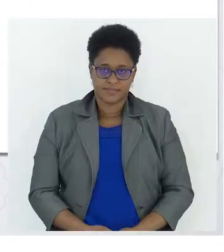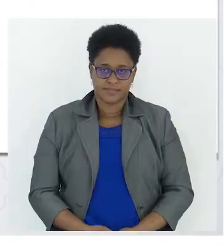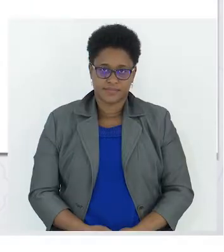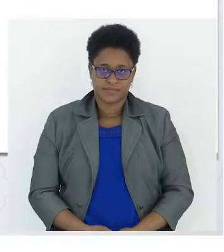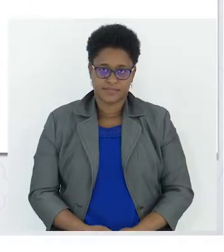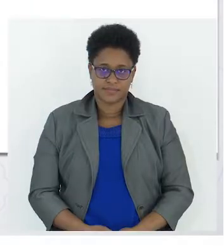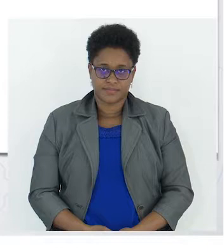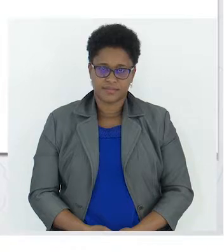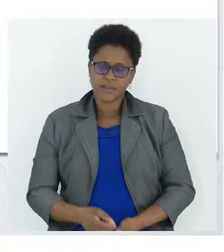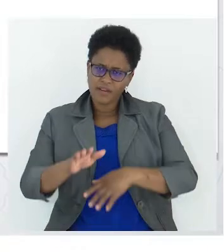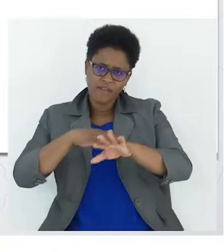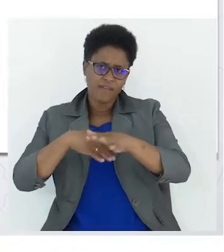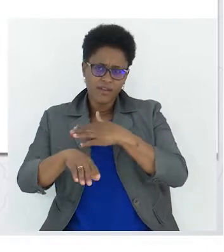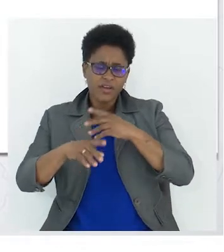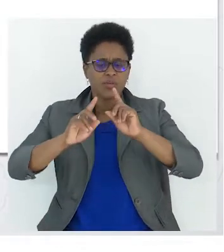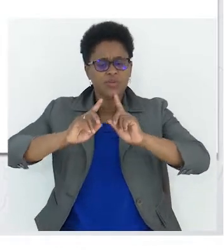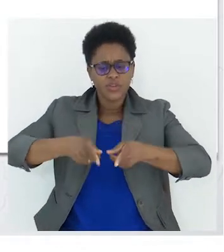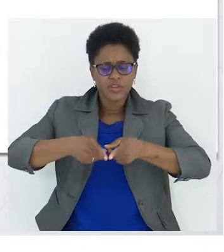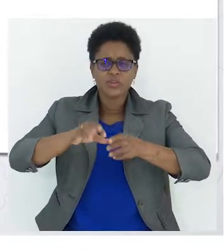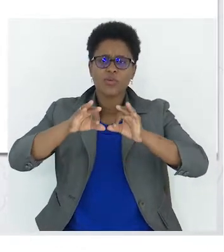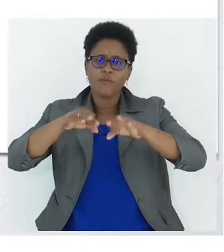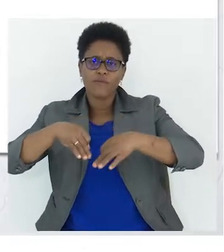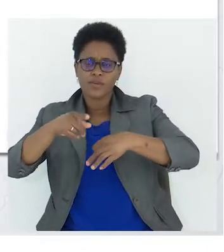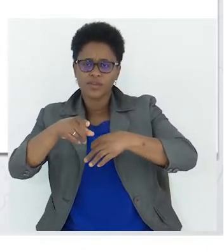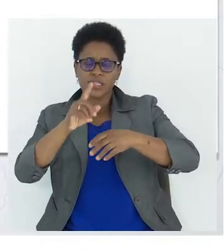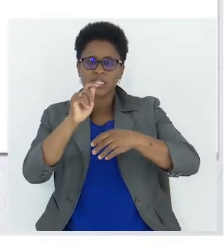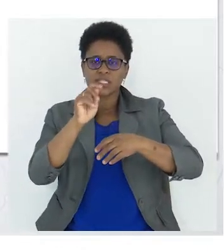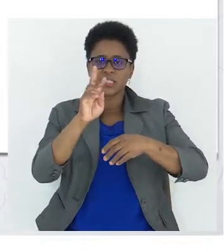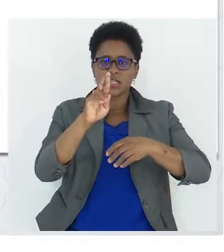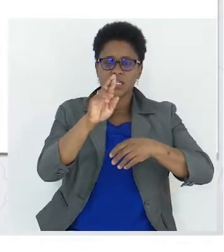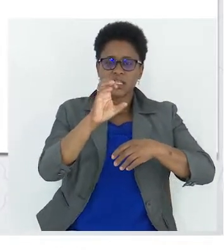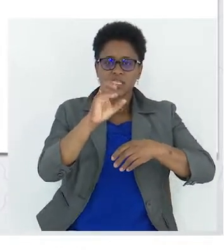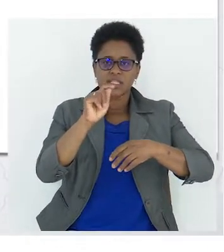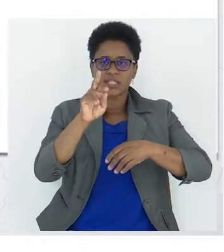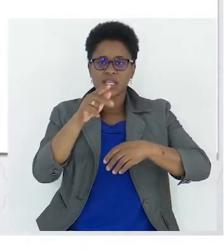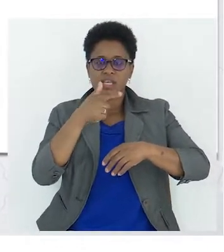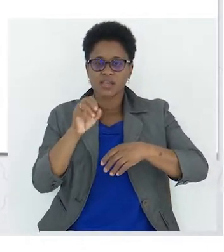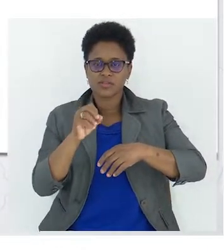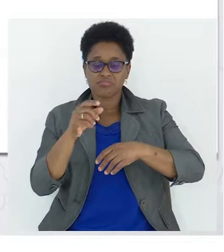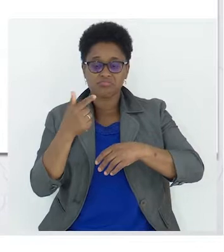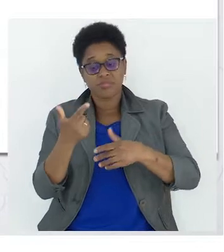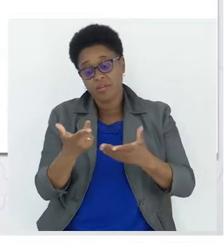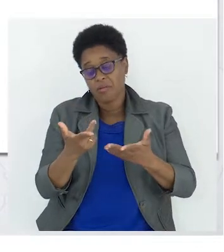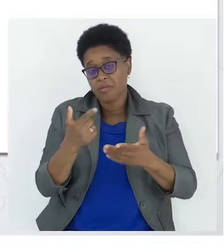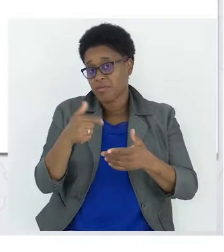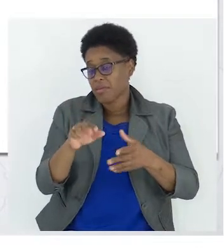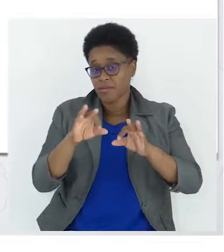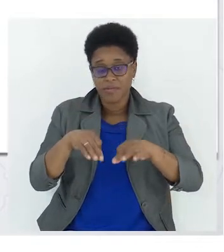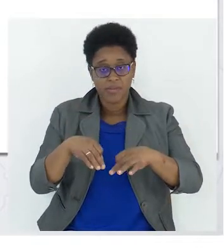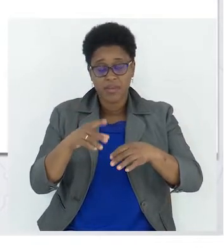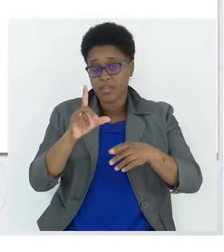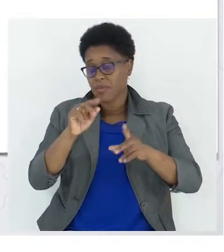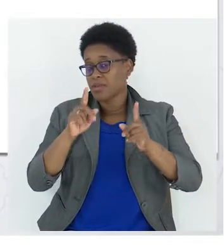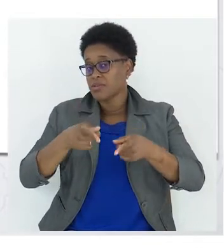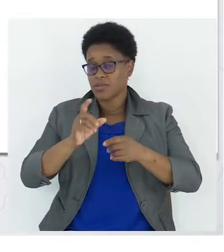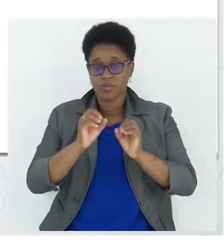aqui. Simula o início e o fim deste excerto. Ok? Então, não há início, não há fim. É a tua